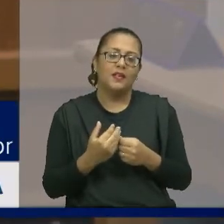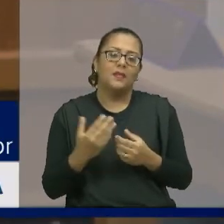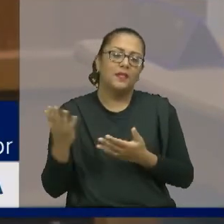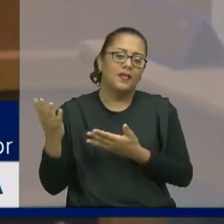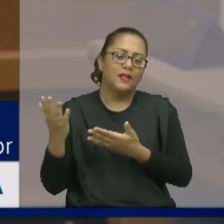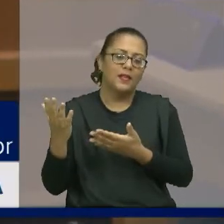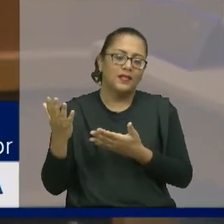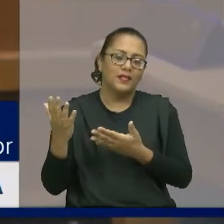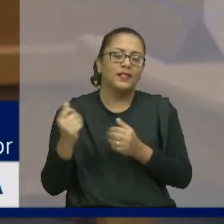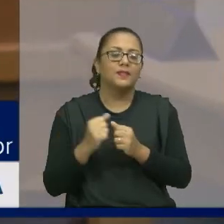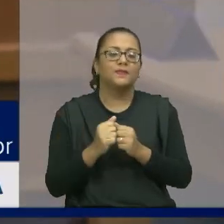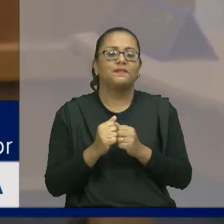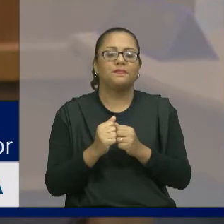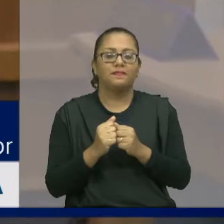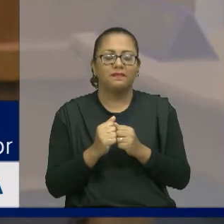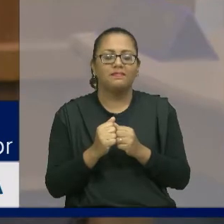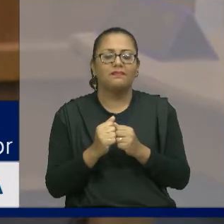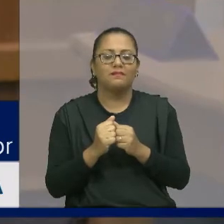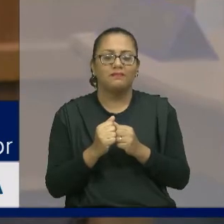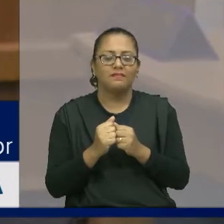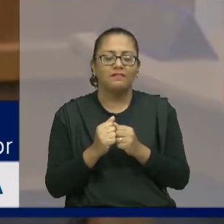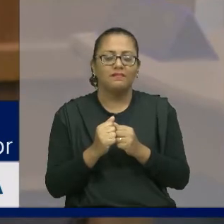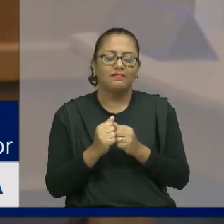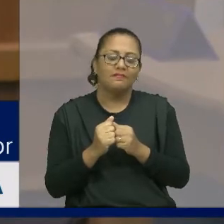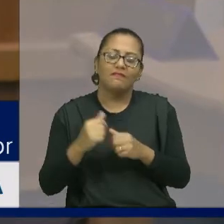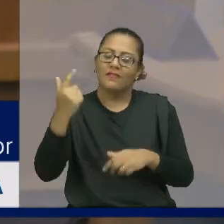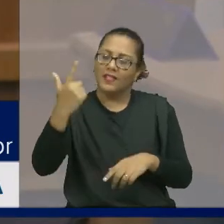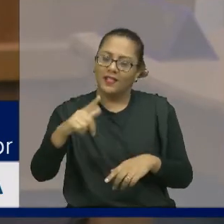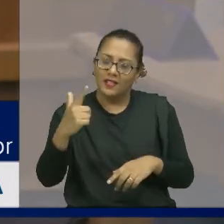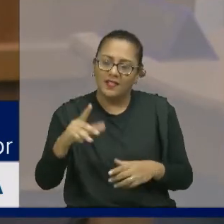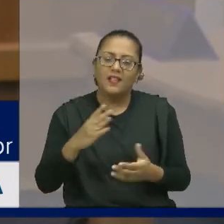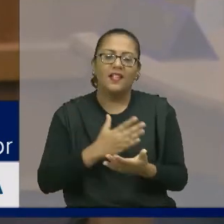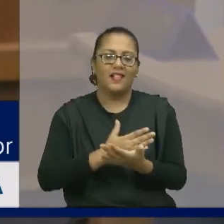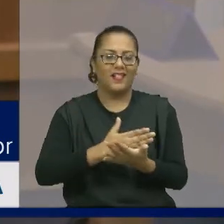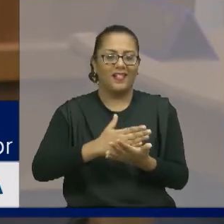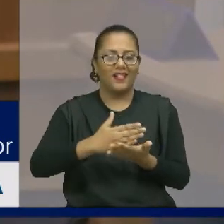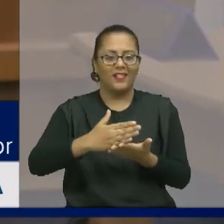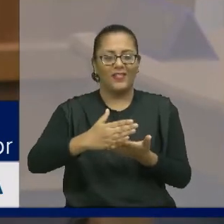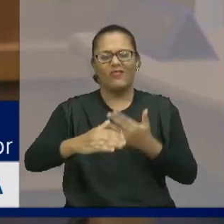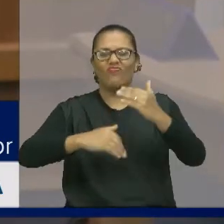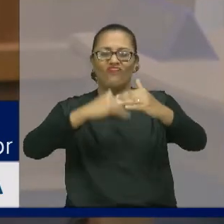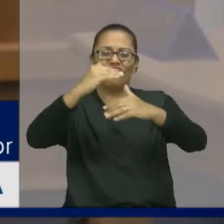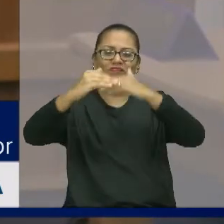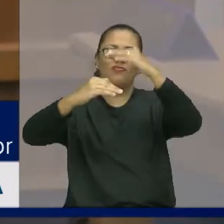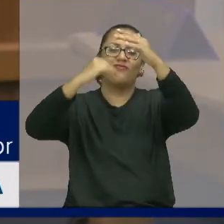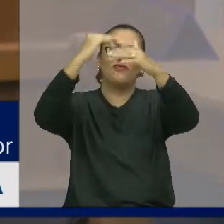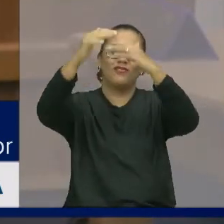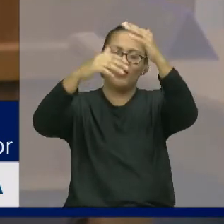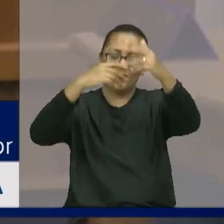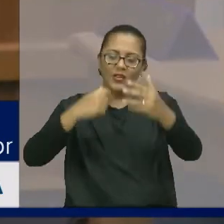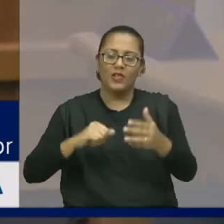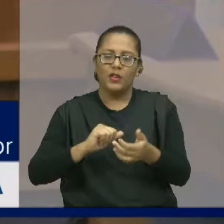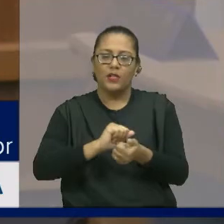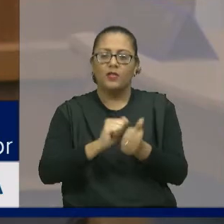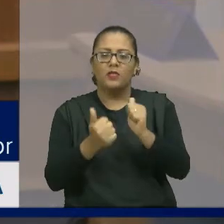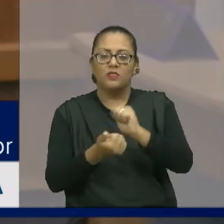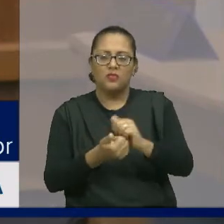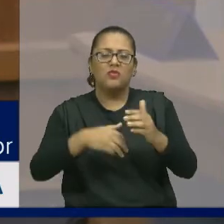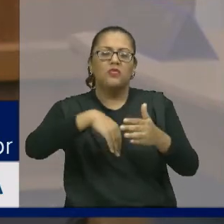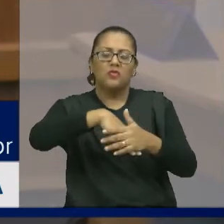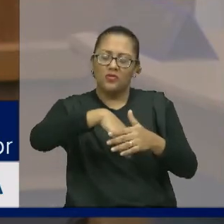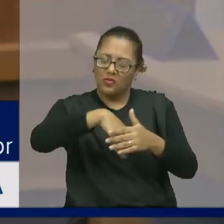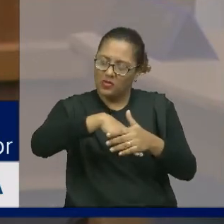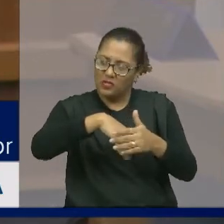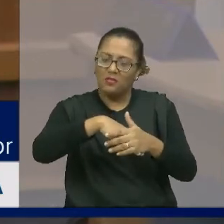José, mais uma vez, começa a Águia do Vale a alçar voos, a qual ela merece.